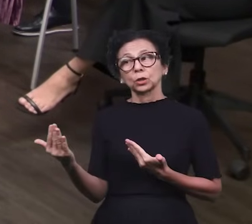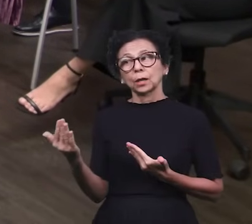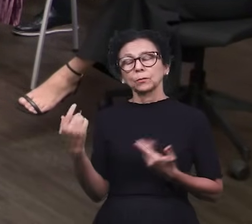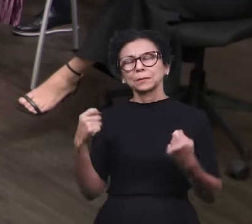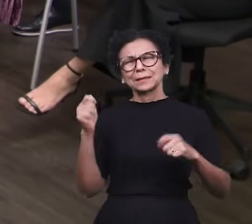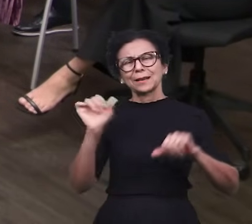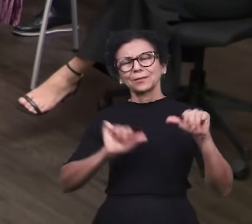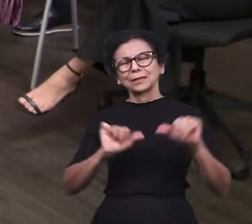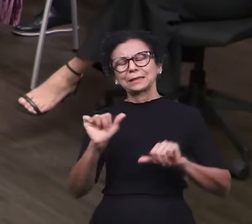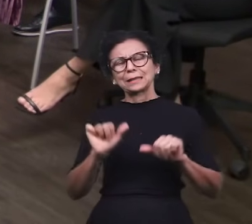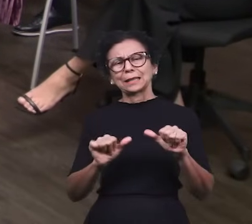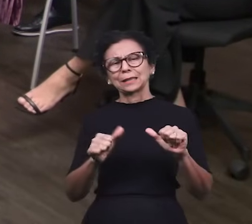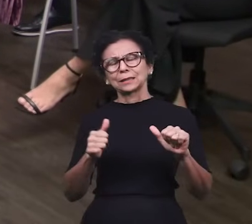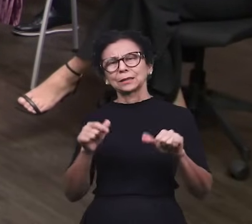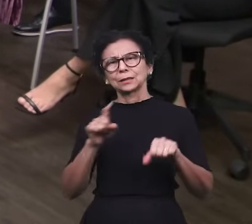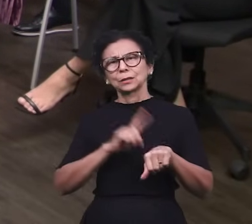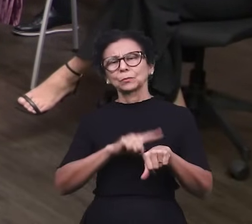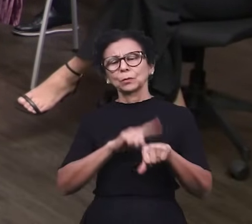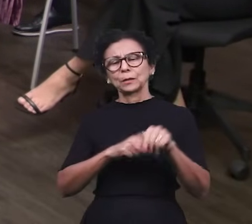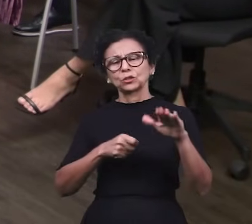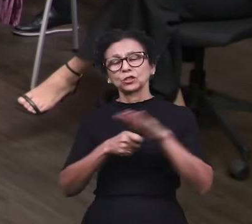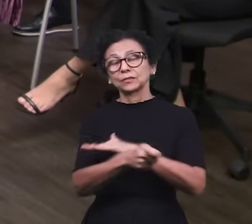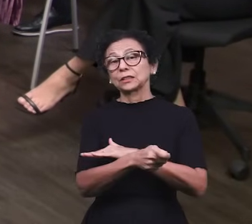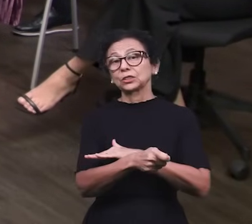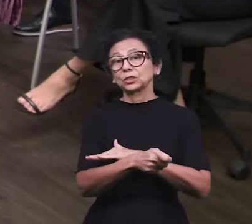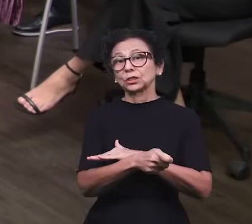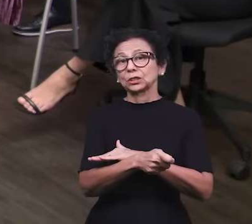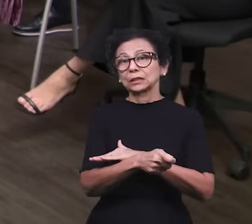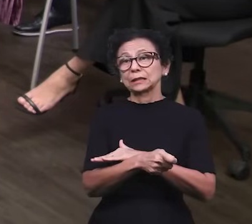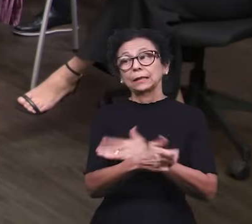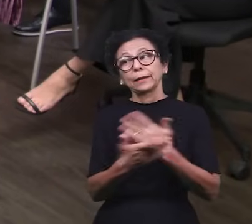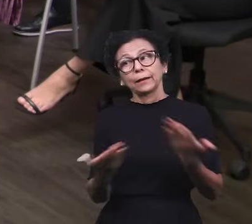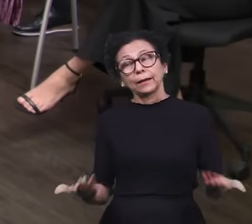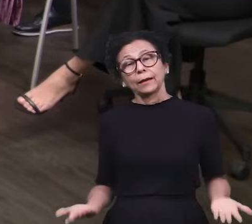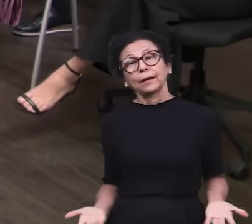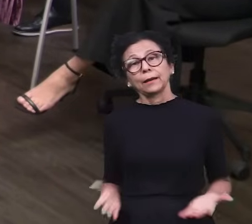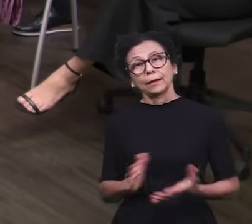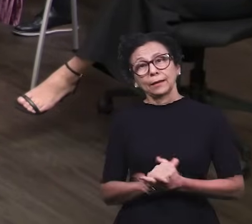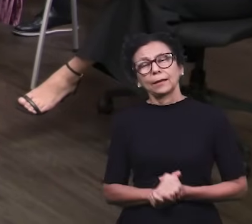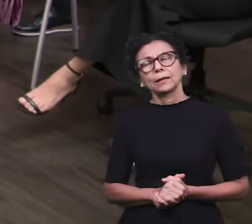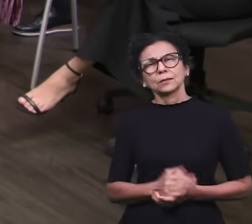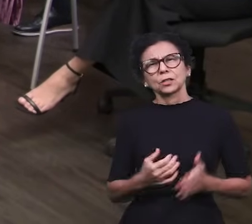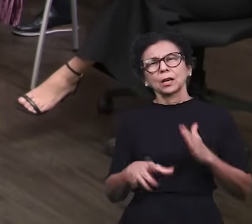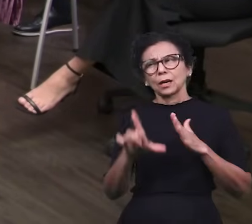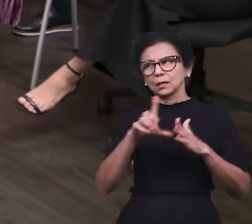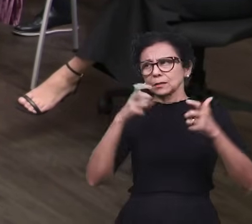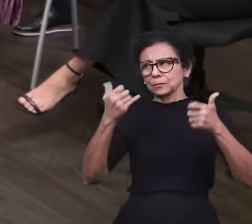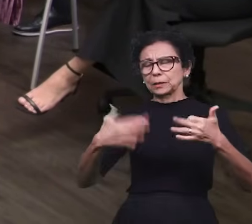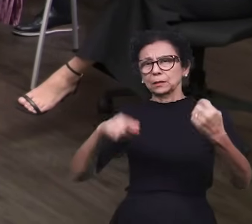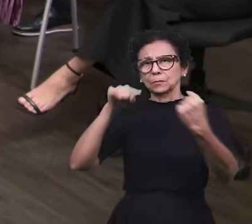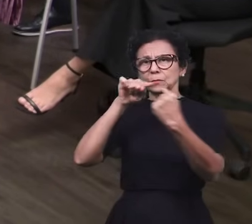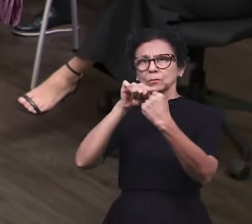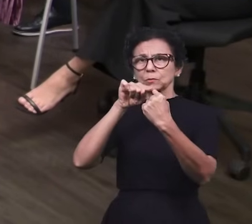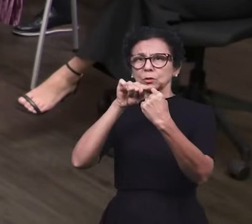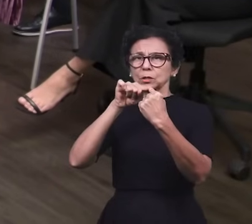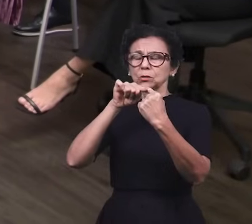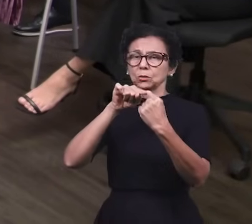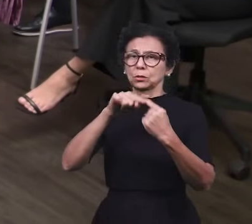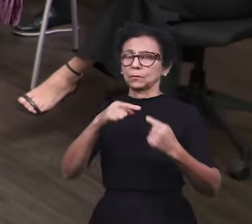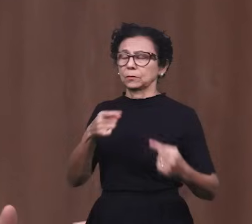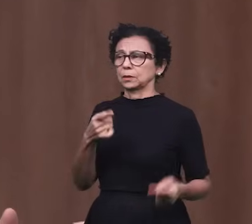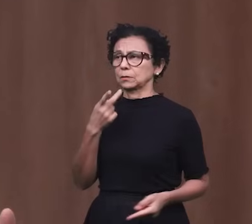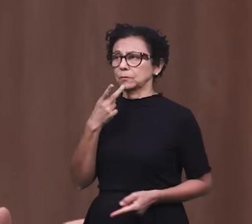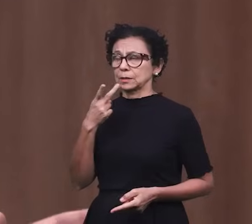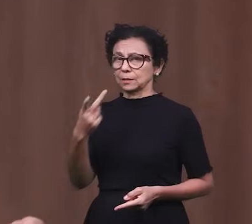jovem precisa levar em consideração na hora de tomar uma decisão como essa? Basicamente, ele tem que levar em consideração aqueles objetivos que nós citamos.